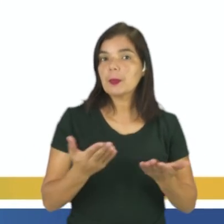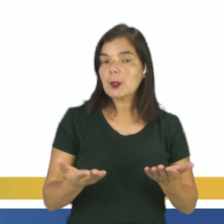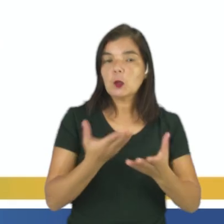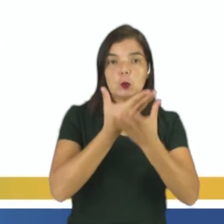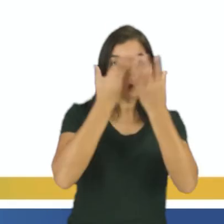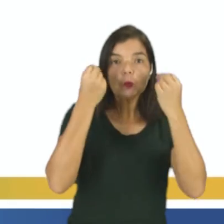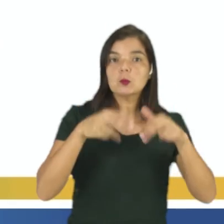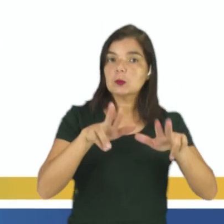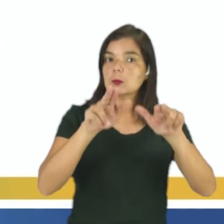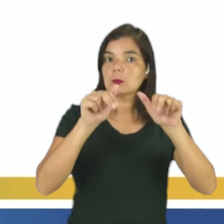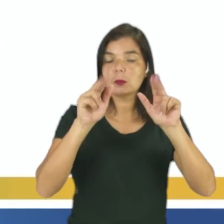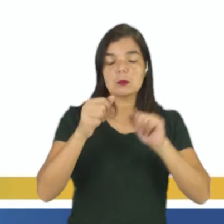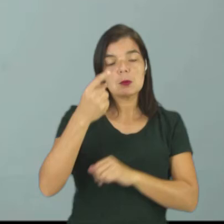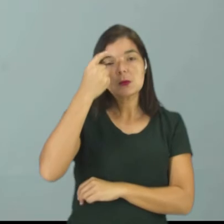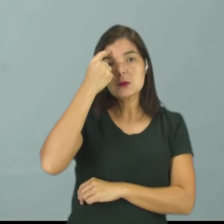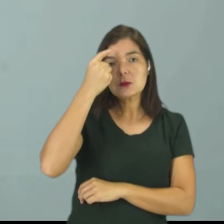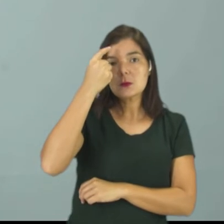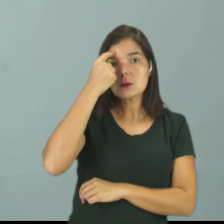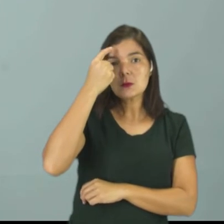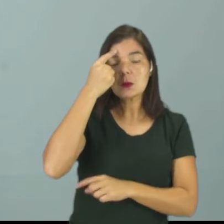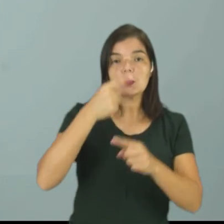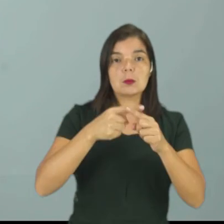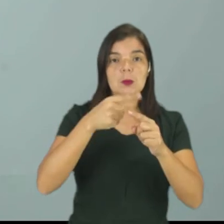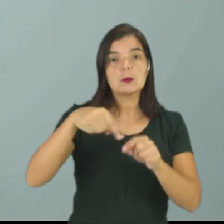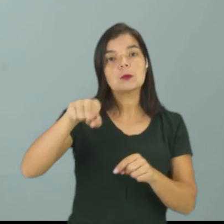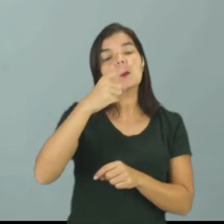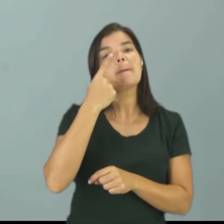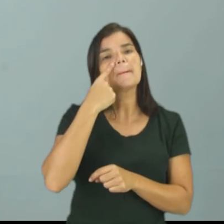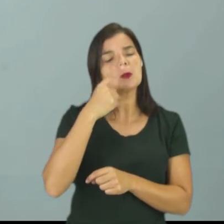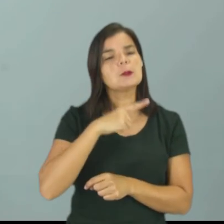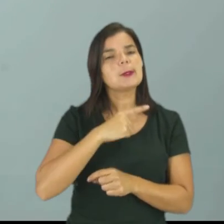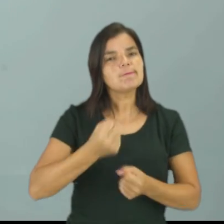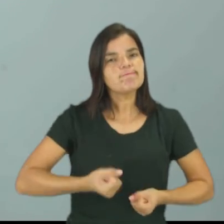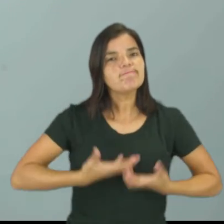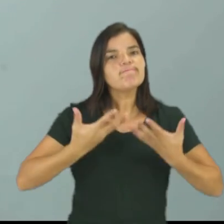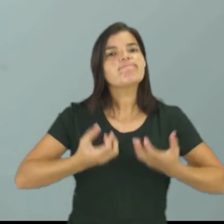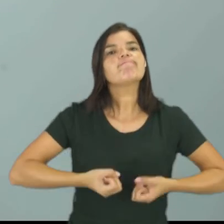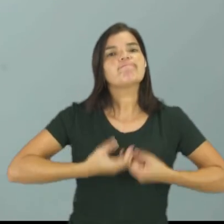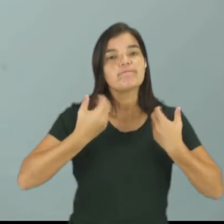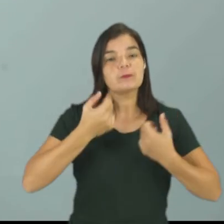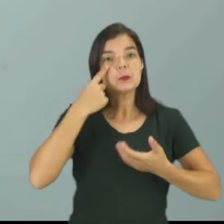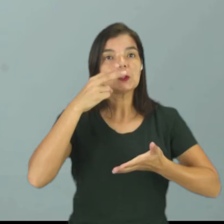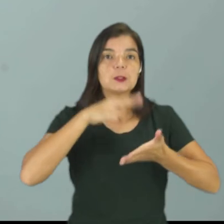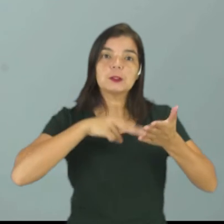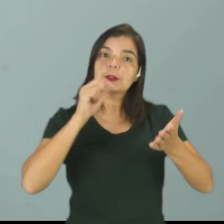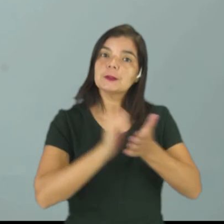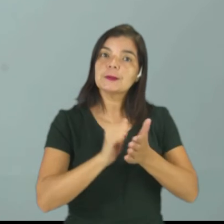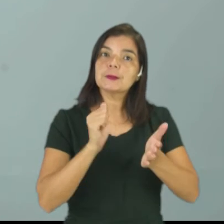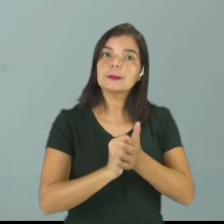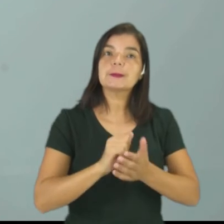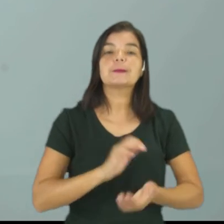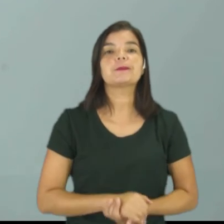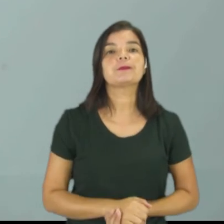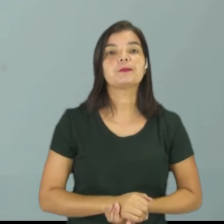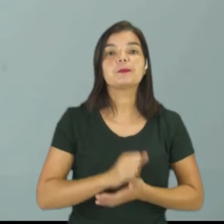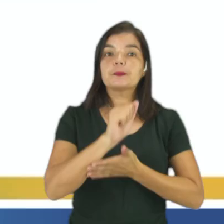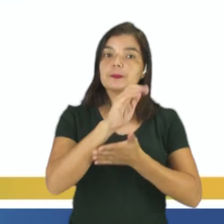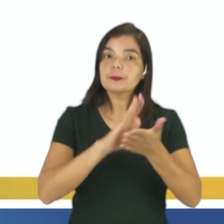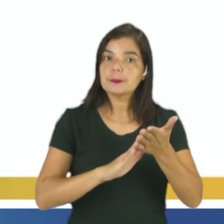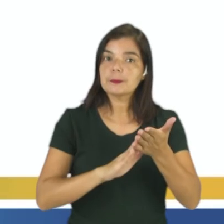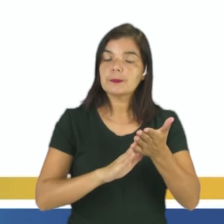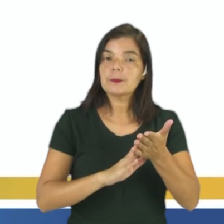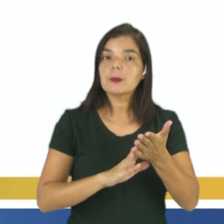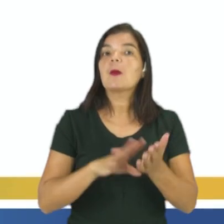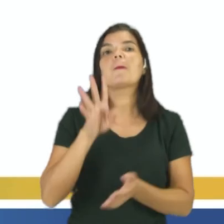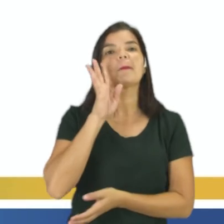Então, nunca se esqueça dessa reflexão para que você possa sempre ter entusiasmo para escrever e resenhar, tá bom? A nossa atividade